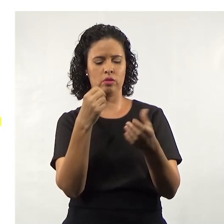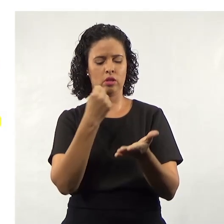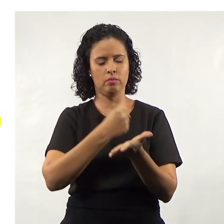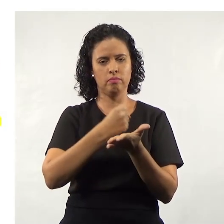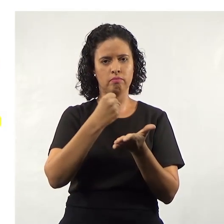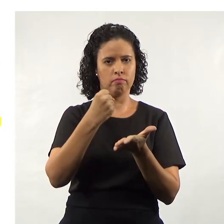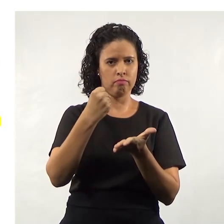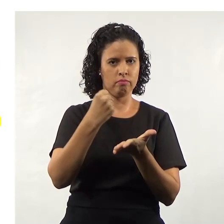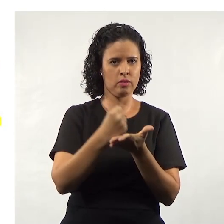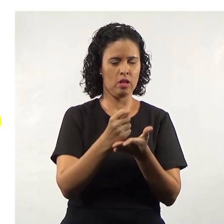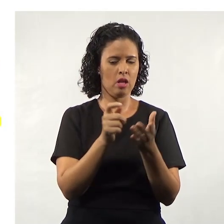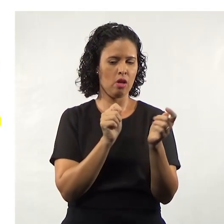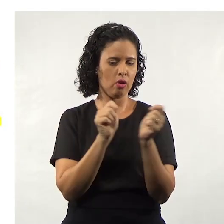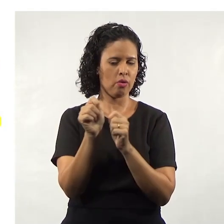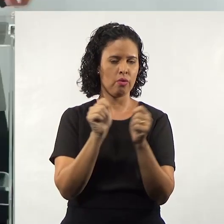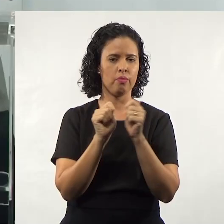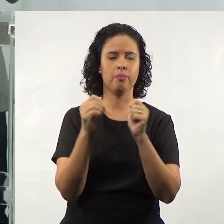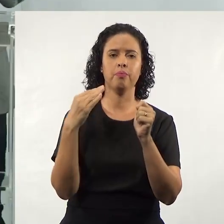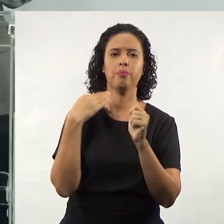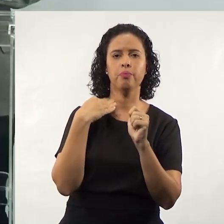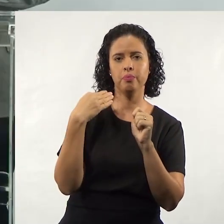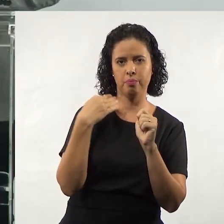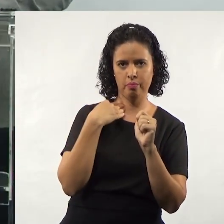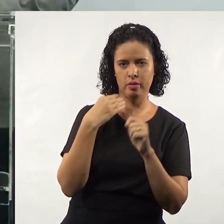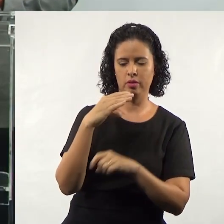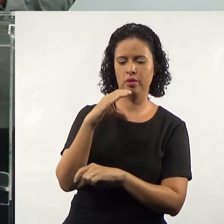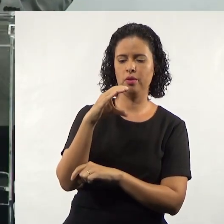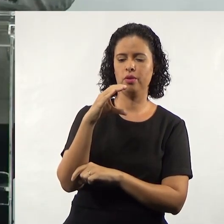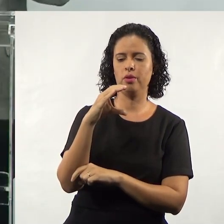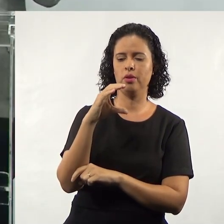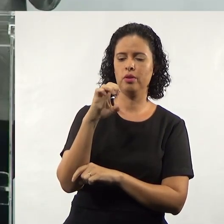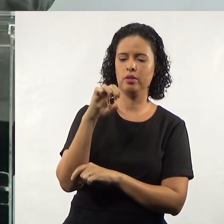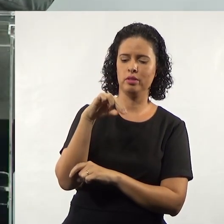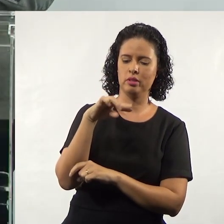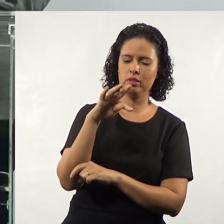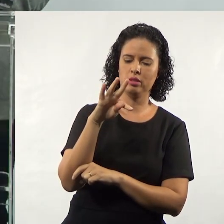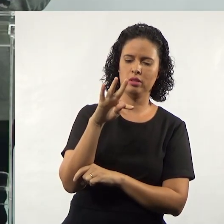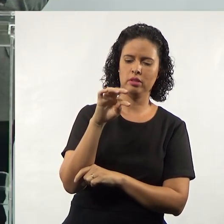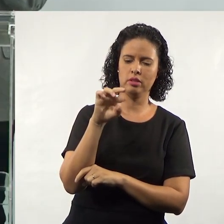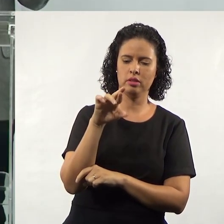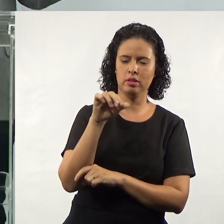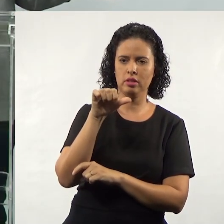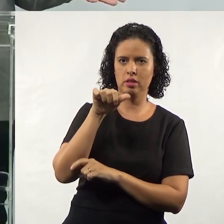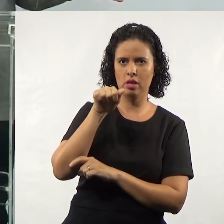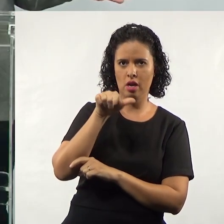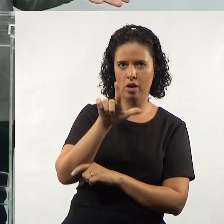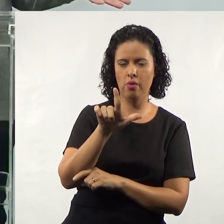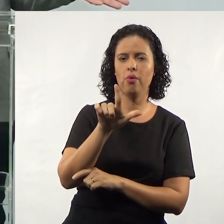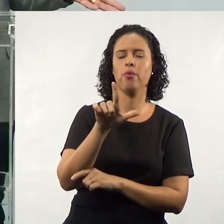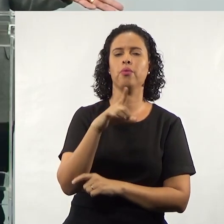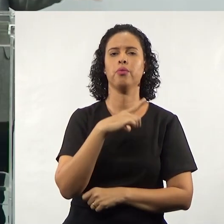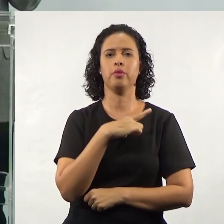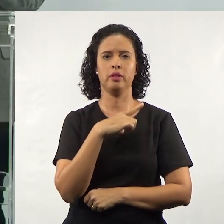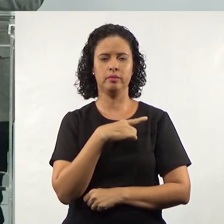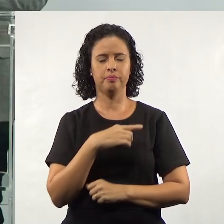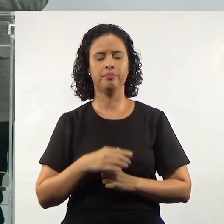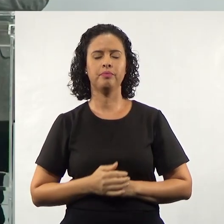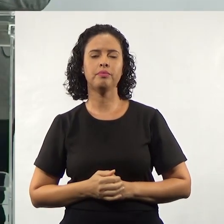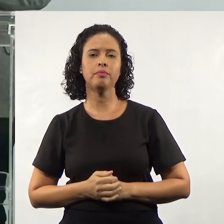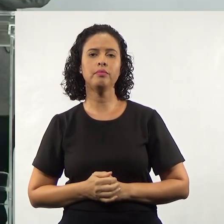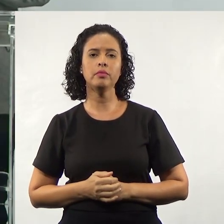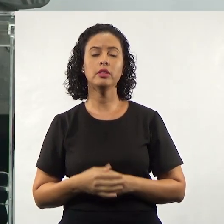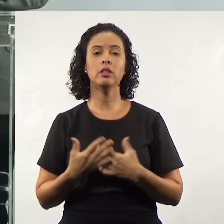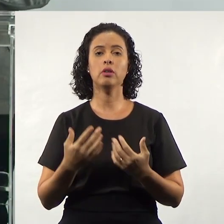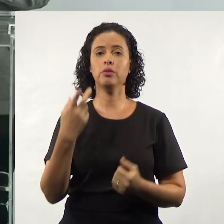reguladas pelo Banco Central. Provavelmente na sua cidade, seu município, a depender da quantidade de habitantes que ele